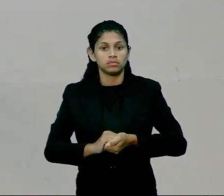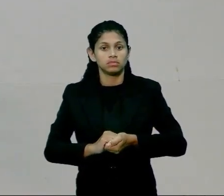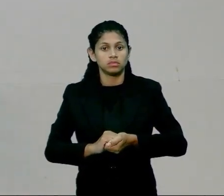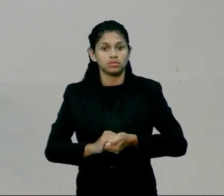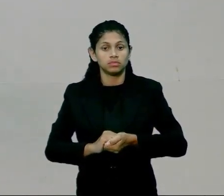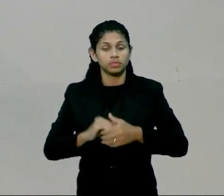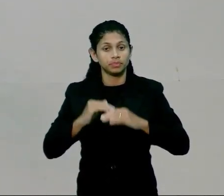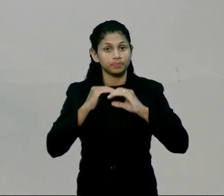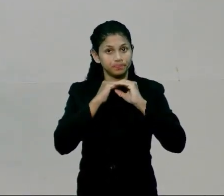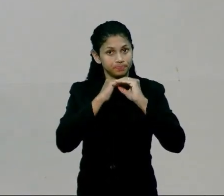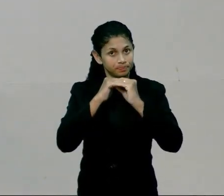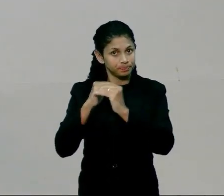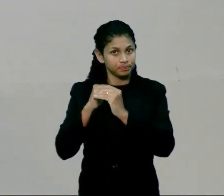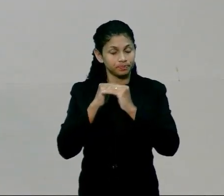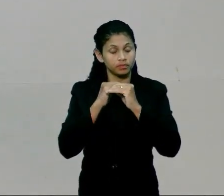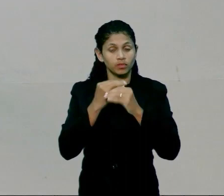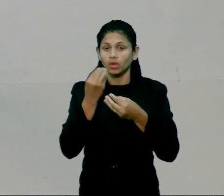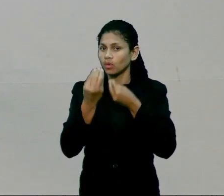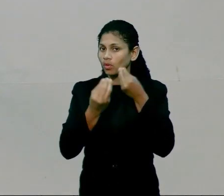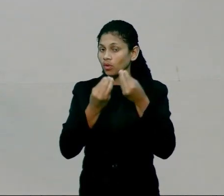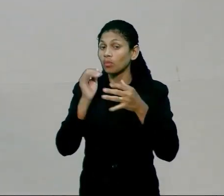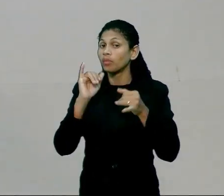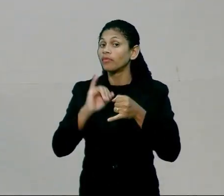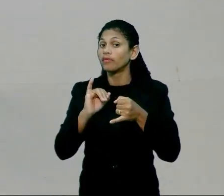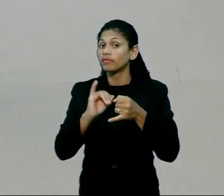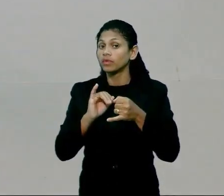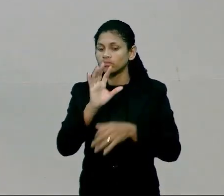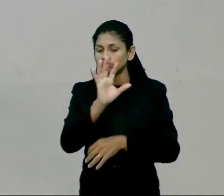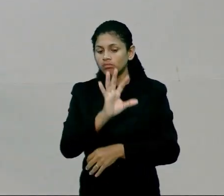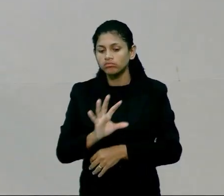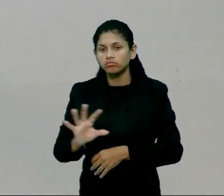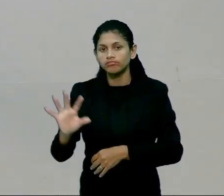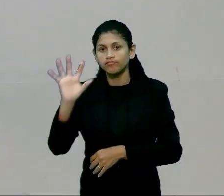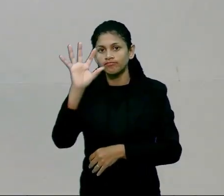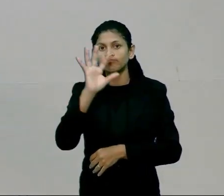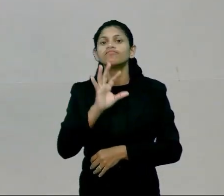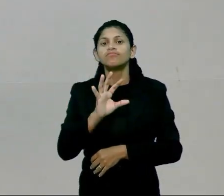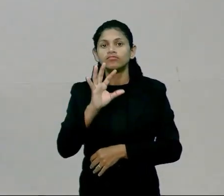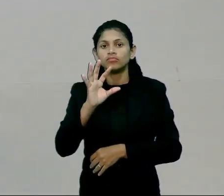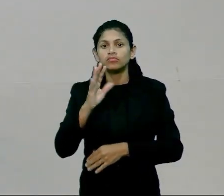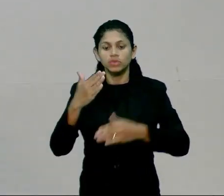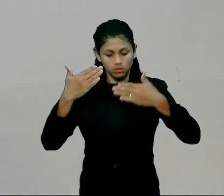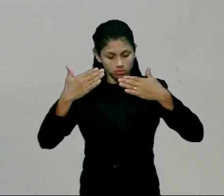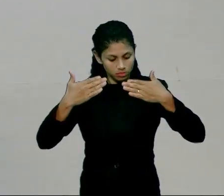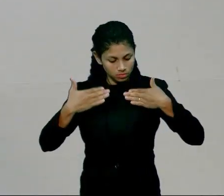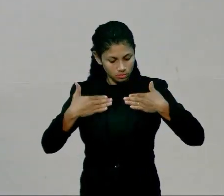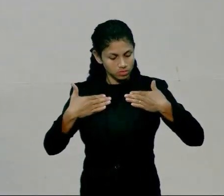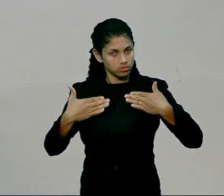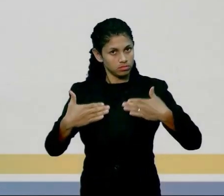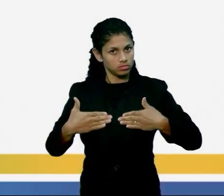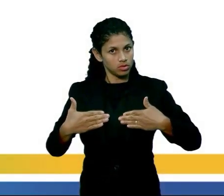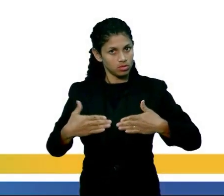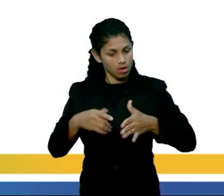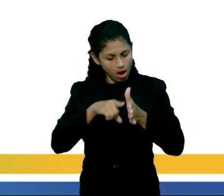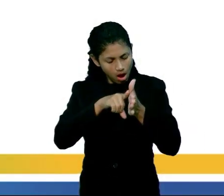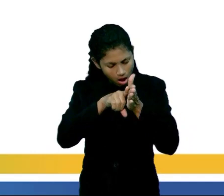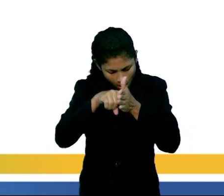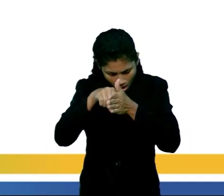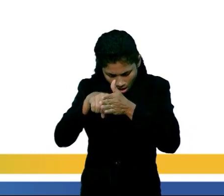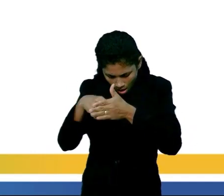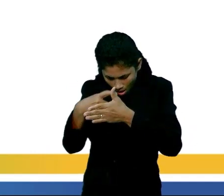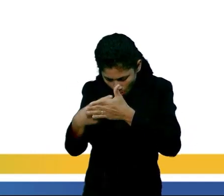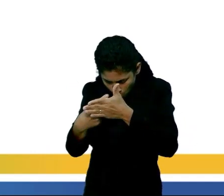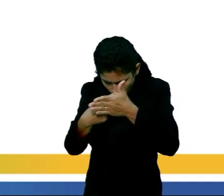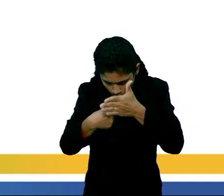corpo estável. E aí como que a gente faz isso? Mapeando por onde? Fisiologia, que é o funcionamento do corpo. E nesse funcionamento a gente